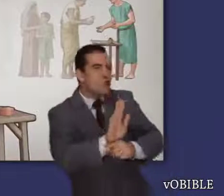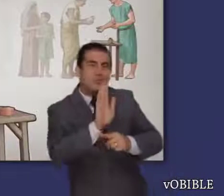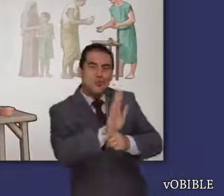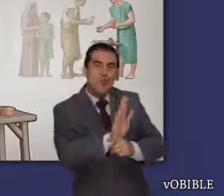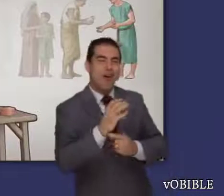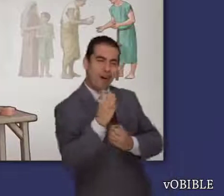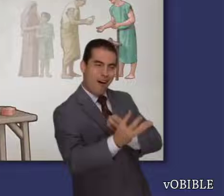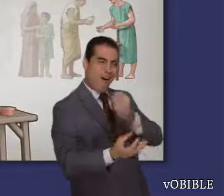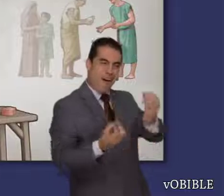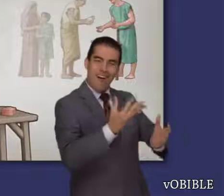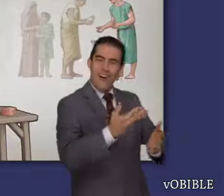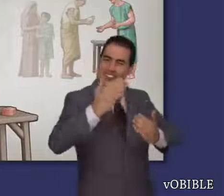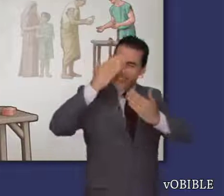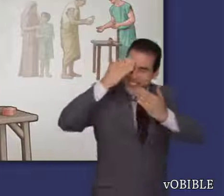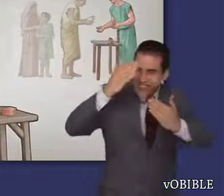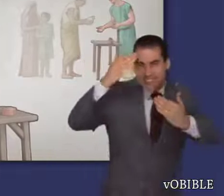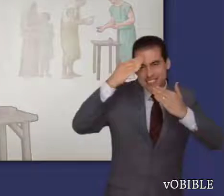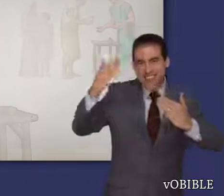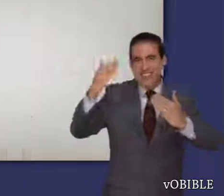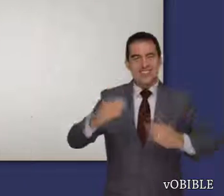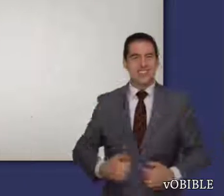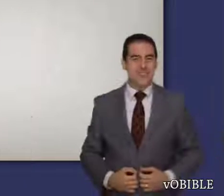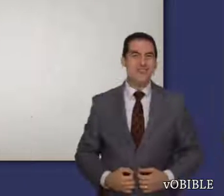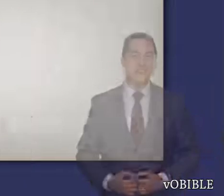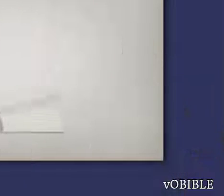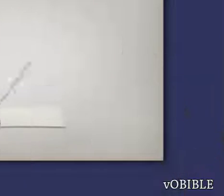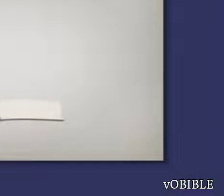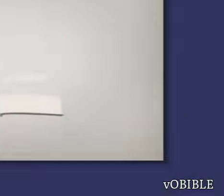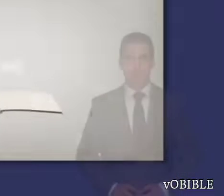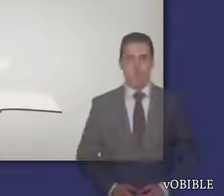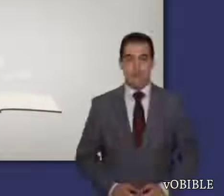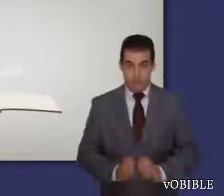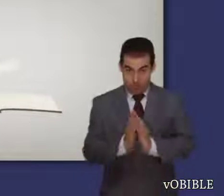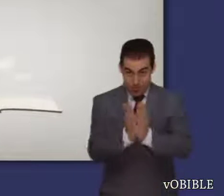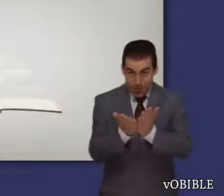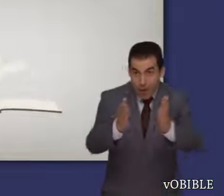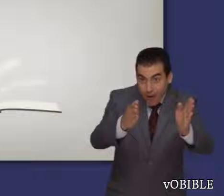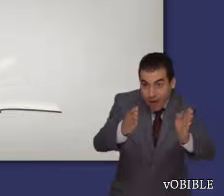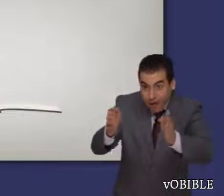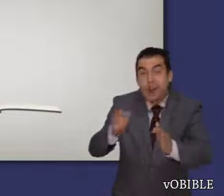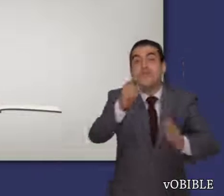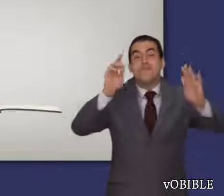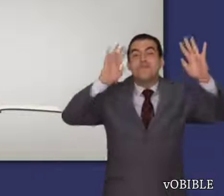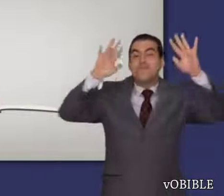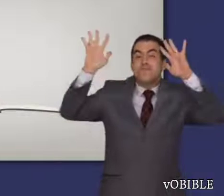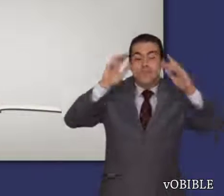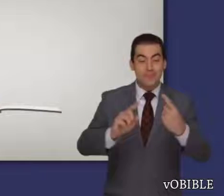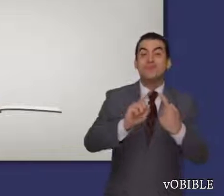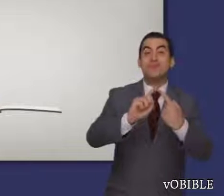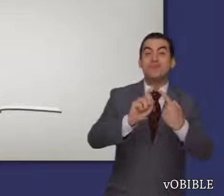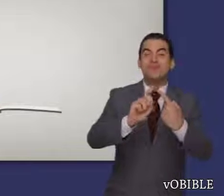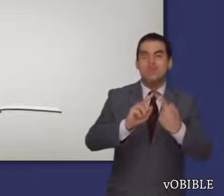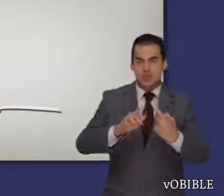e por cuidar das suas necessidades materiais. Ao ler a carta aos Filipenses, veja como enfrentar